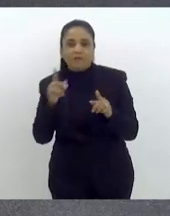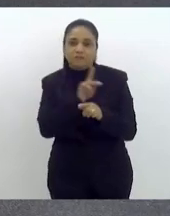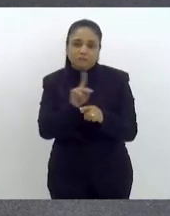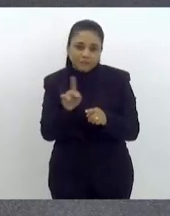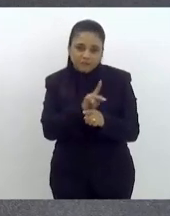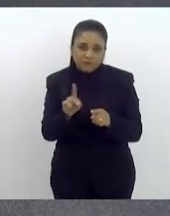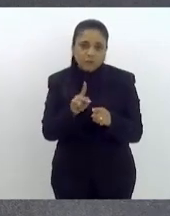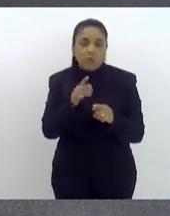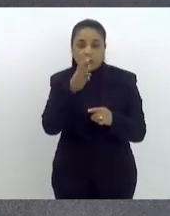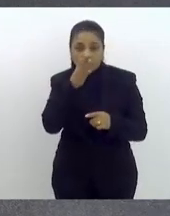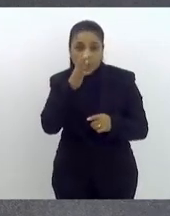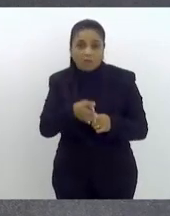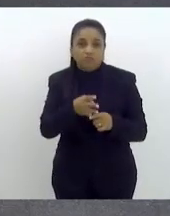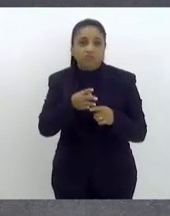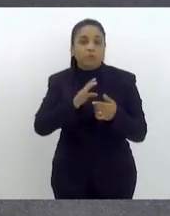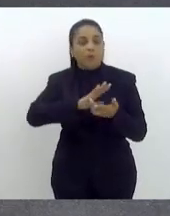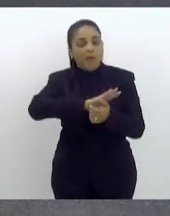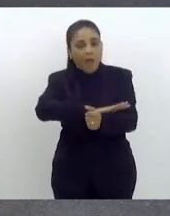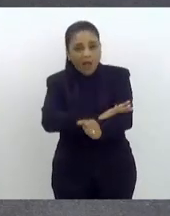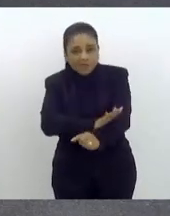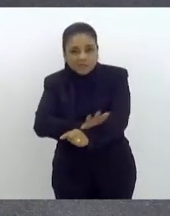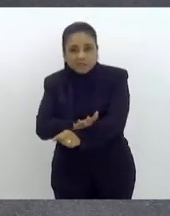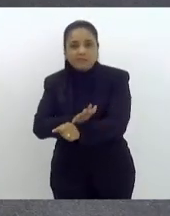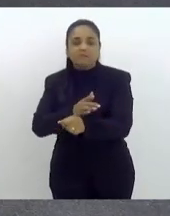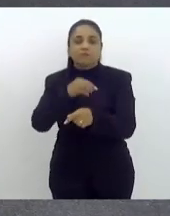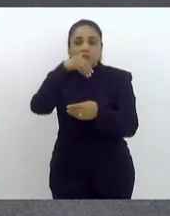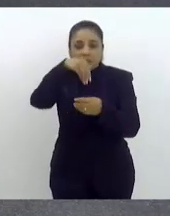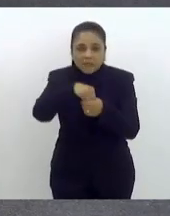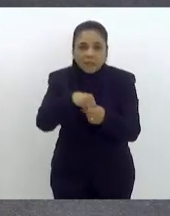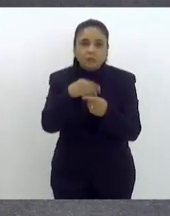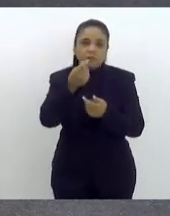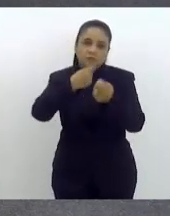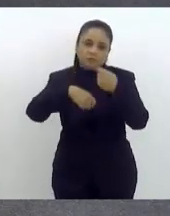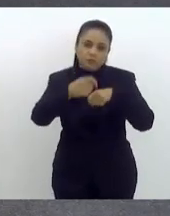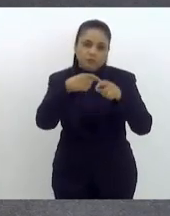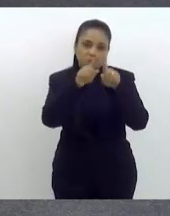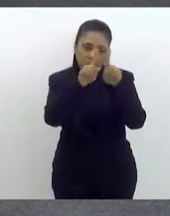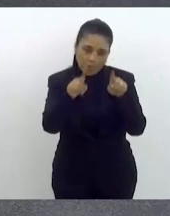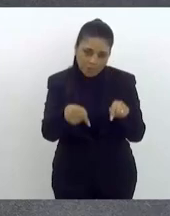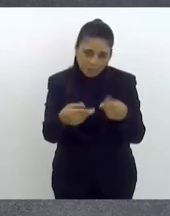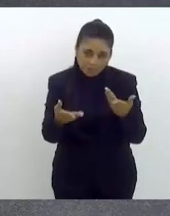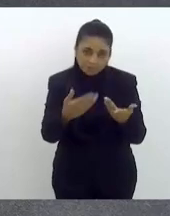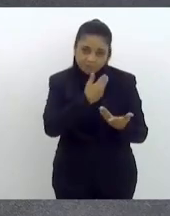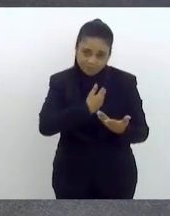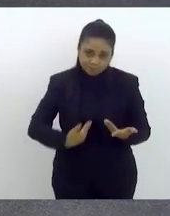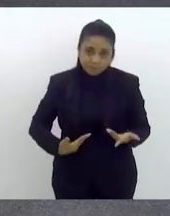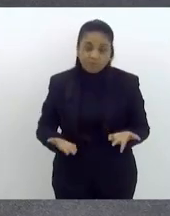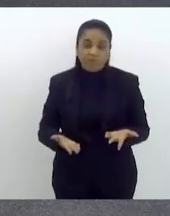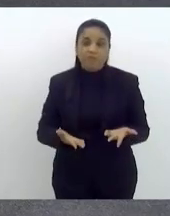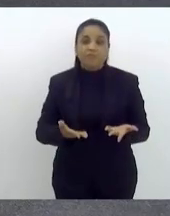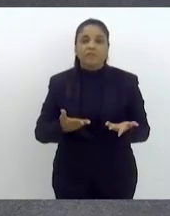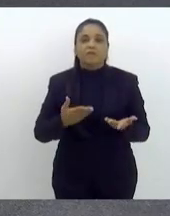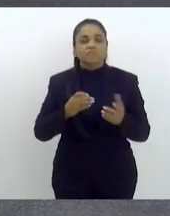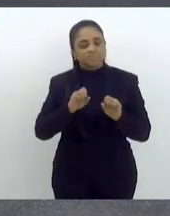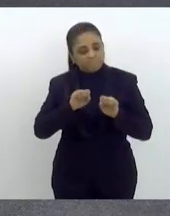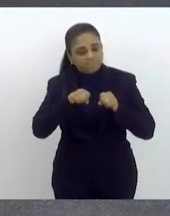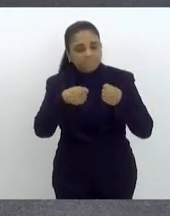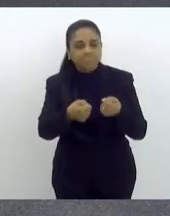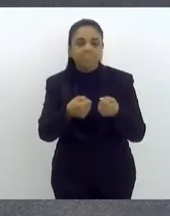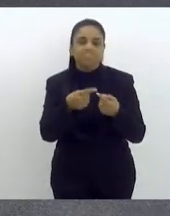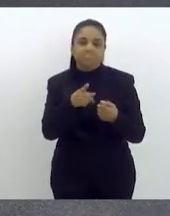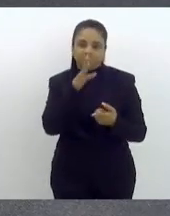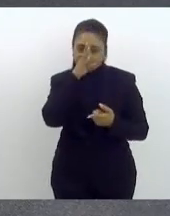agora também denuncia um caso de racismo dentro da própria administração pública então força para os nossos companheiros do Sep Mesquita